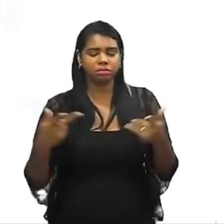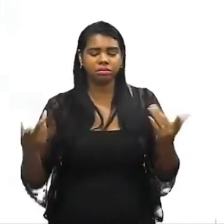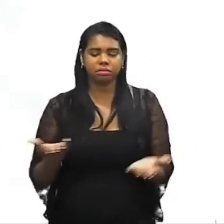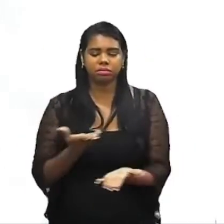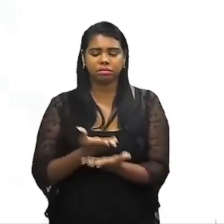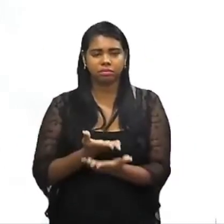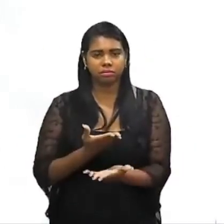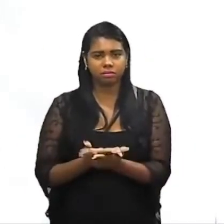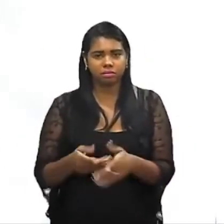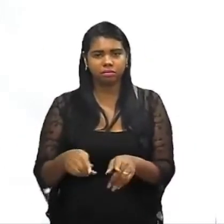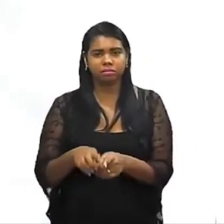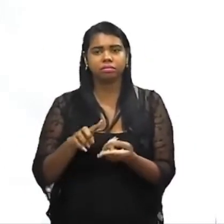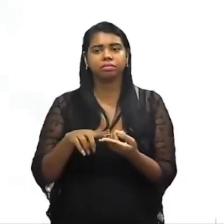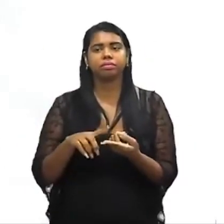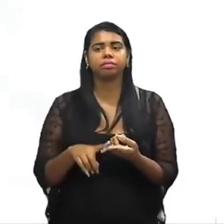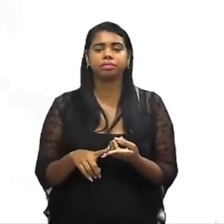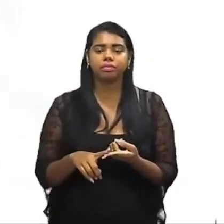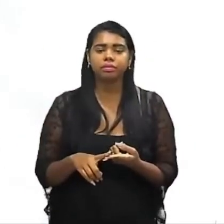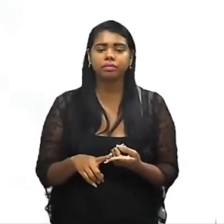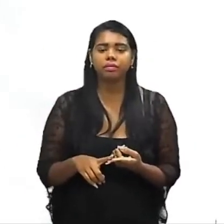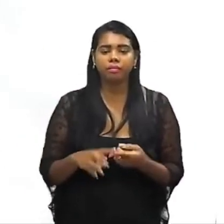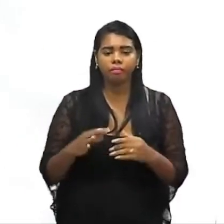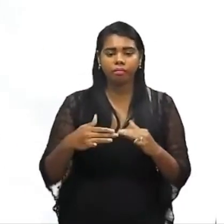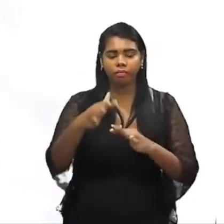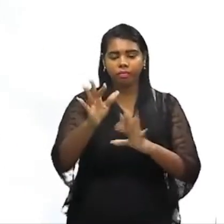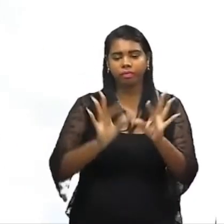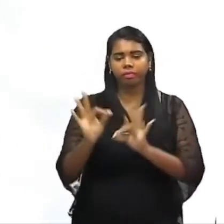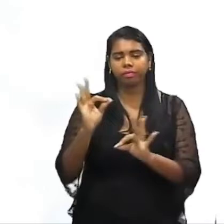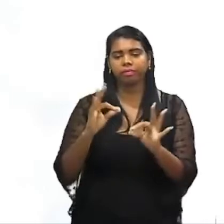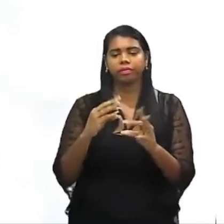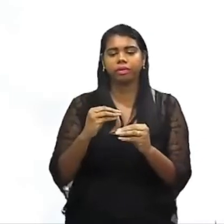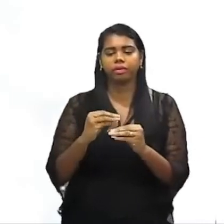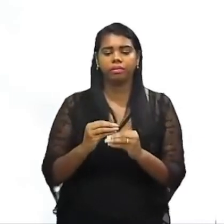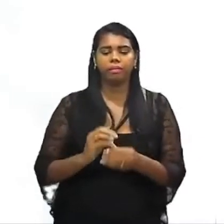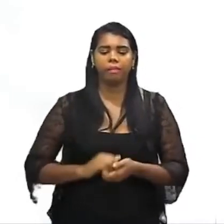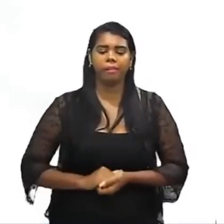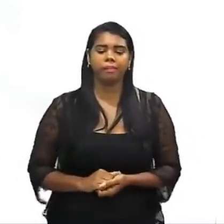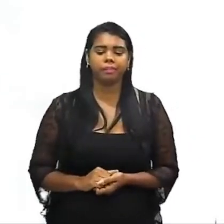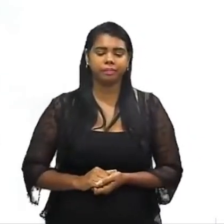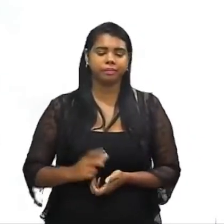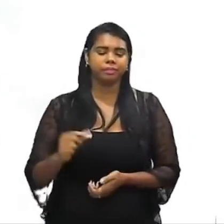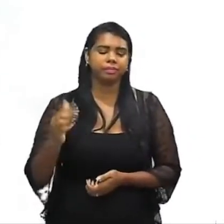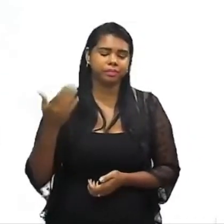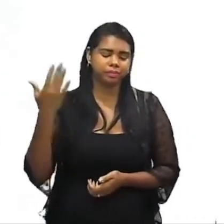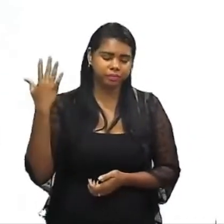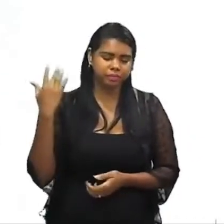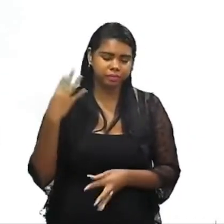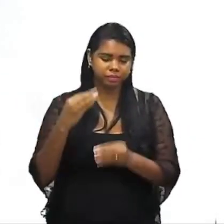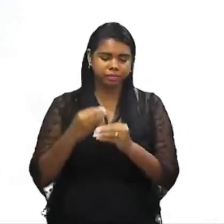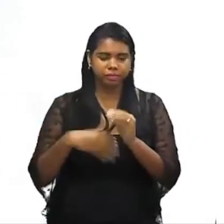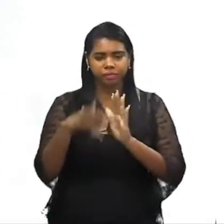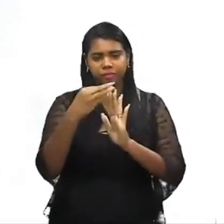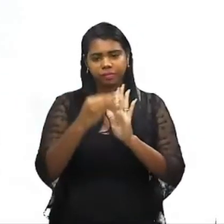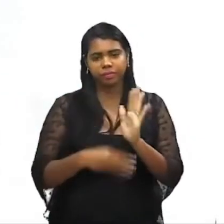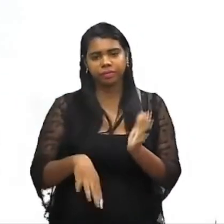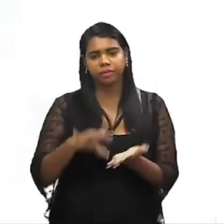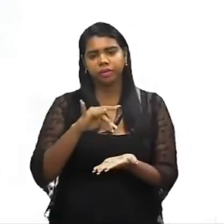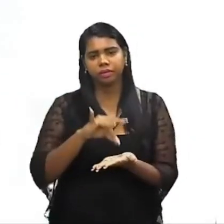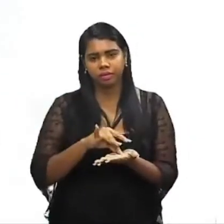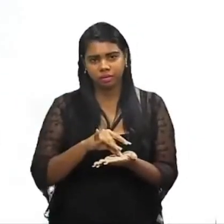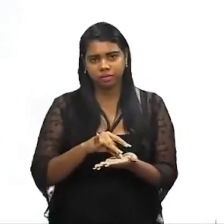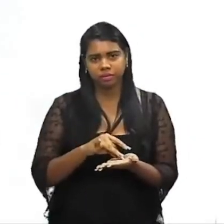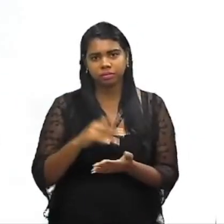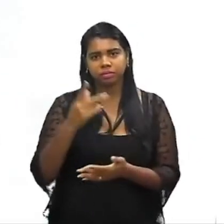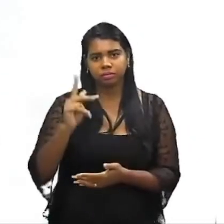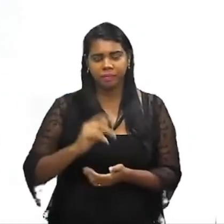estudos para daí produzir a sua obra. Mas isso vai muito dentro do seu elemento de produção da